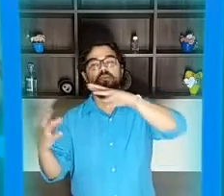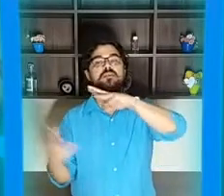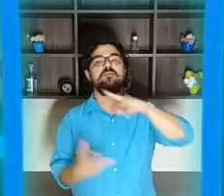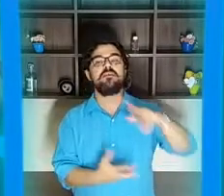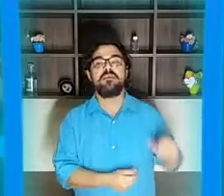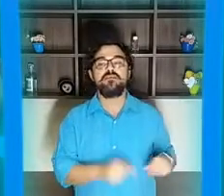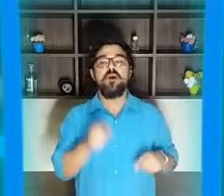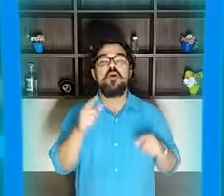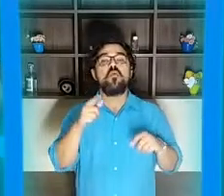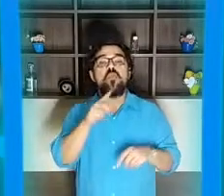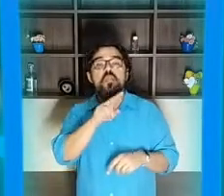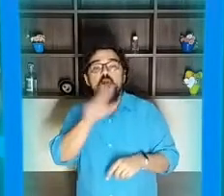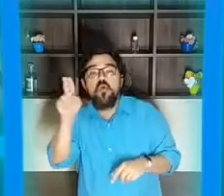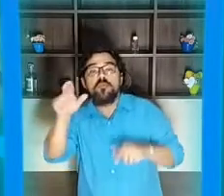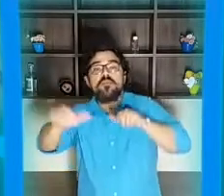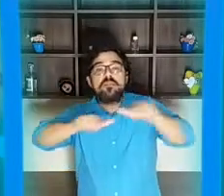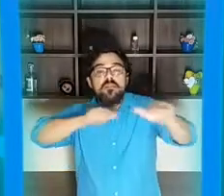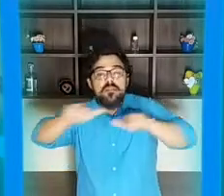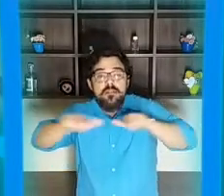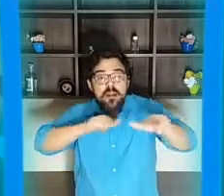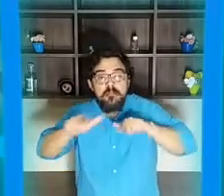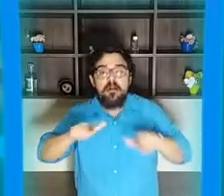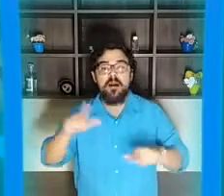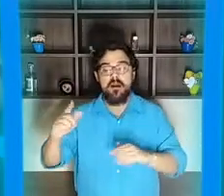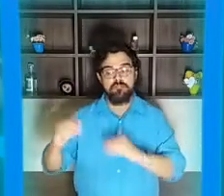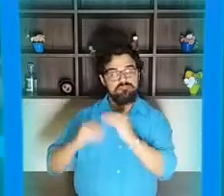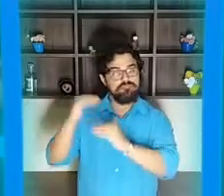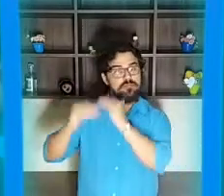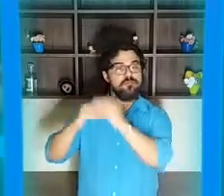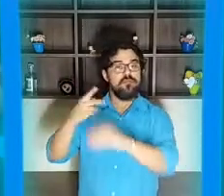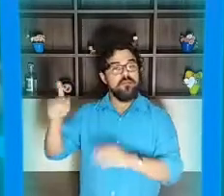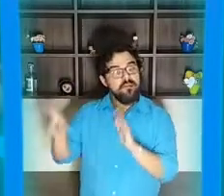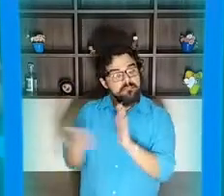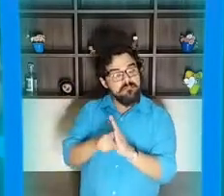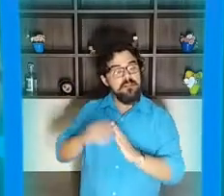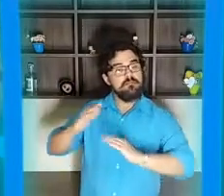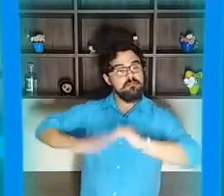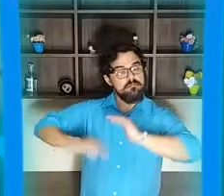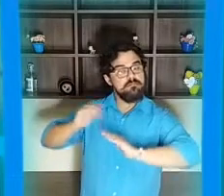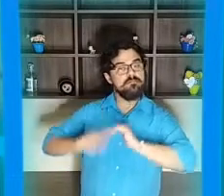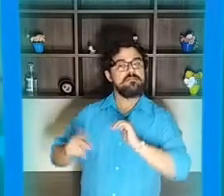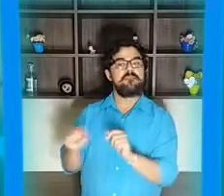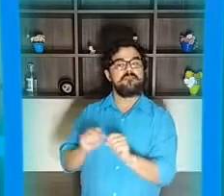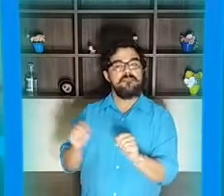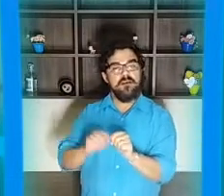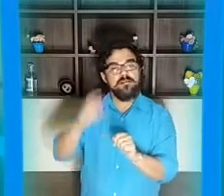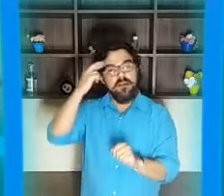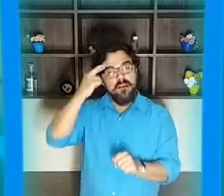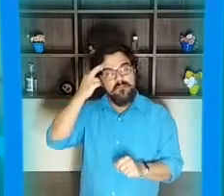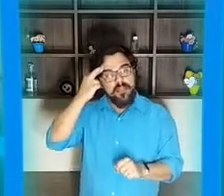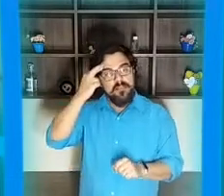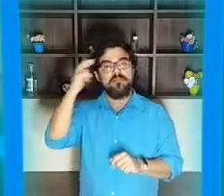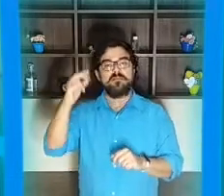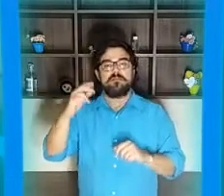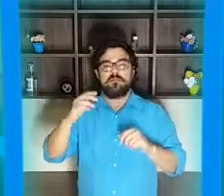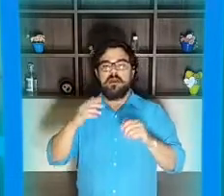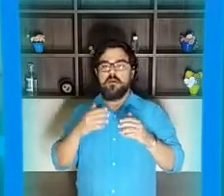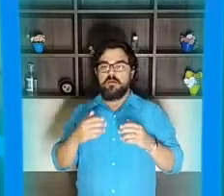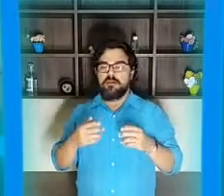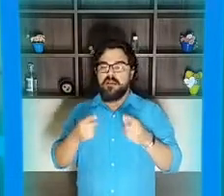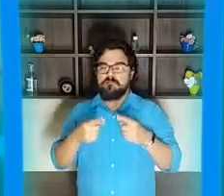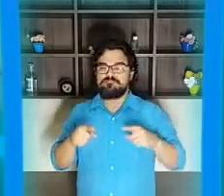trabalho musical que ele desenvolve como proposta de reflexão e harmonização, apoiada em